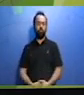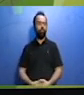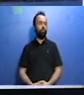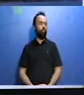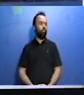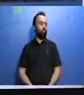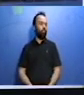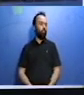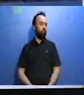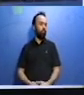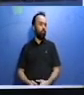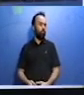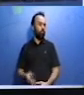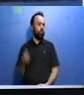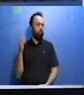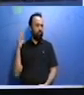ambiental,